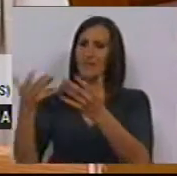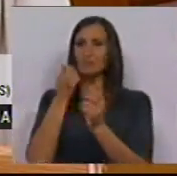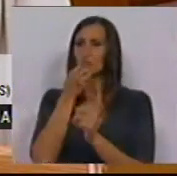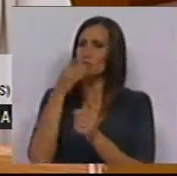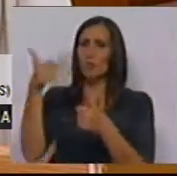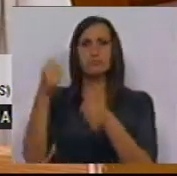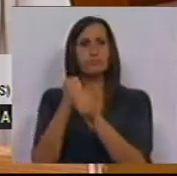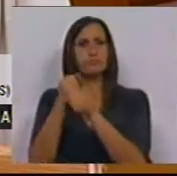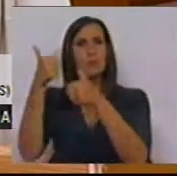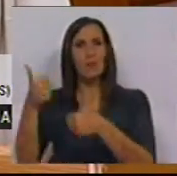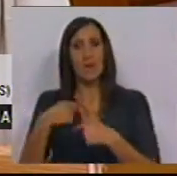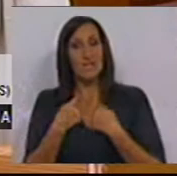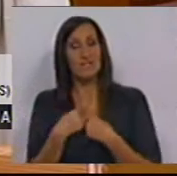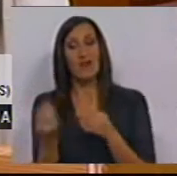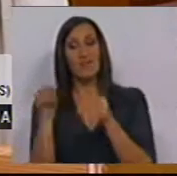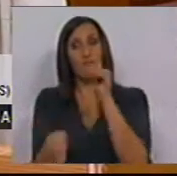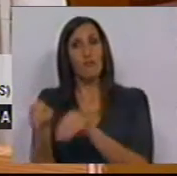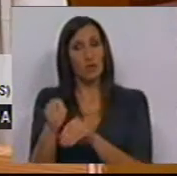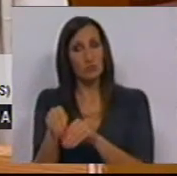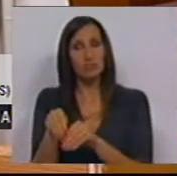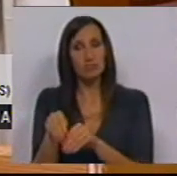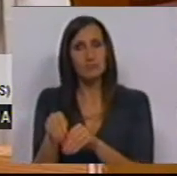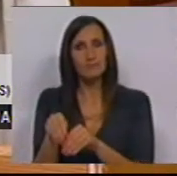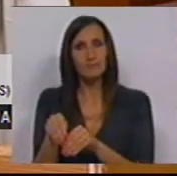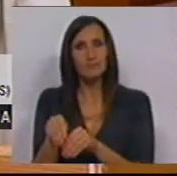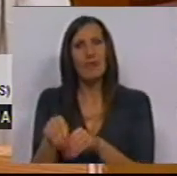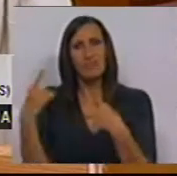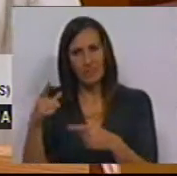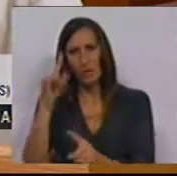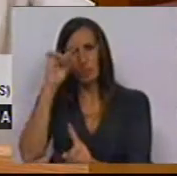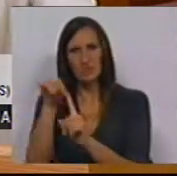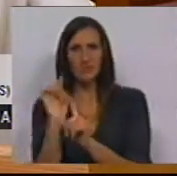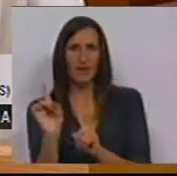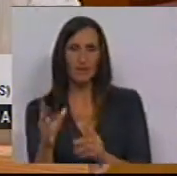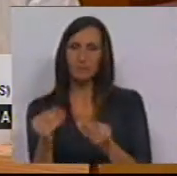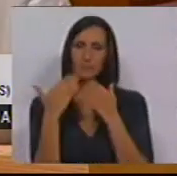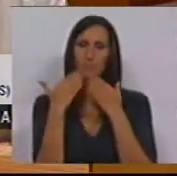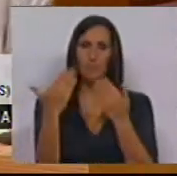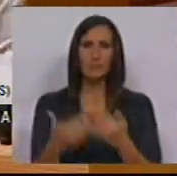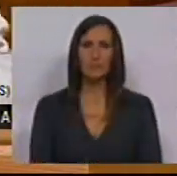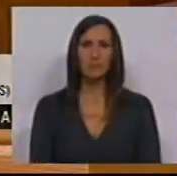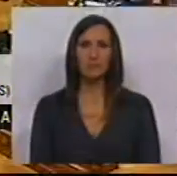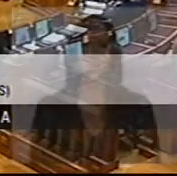iniciativas, e o nosso voto terá de partida esse propósito. Muito obrigada.